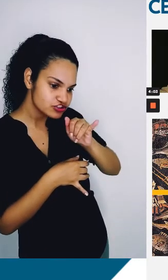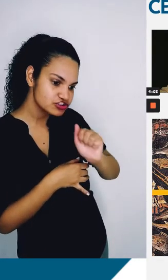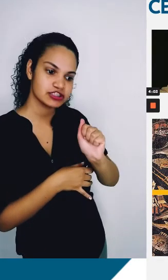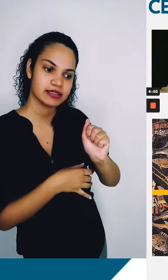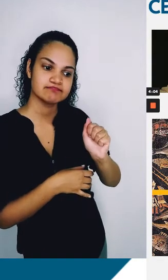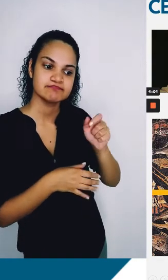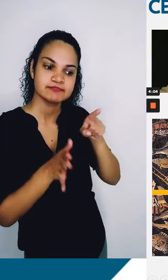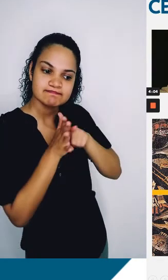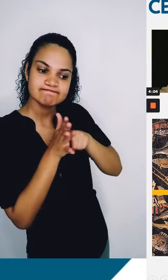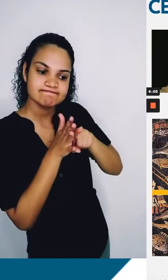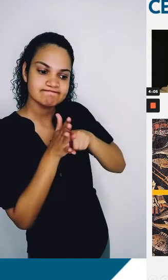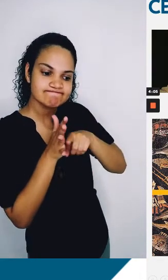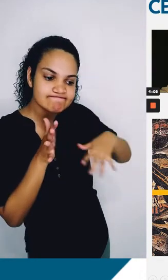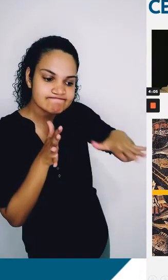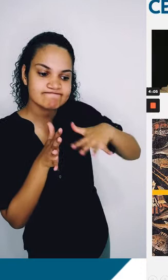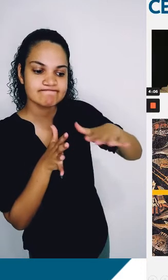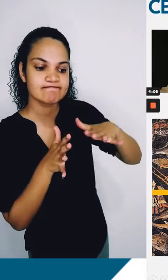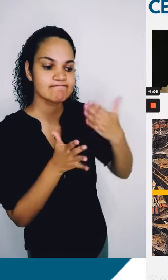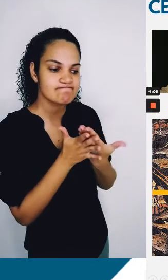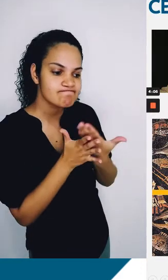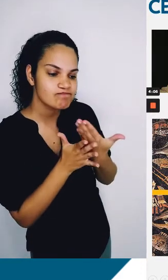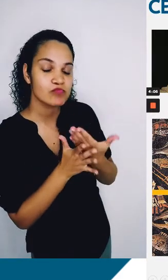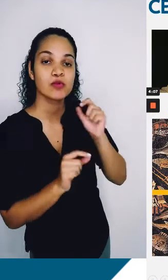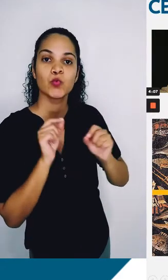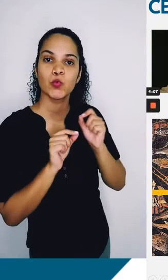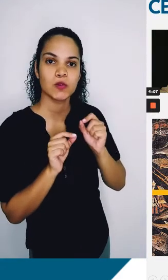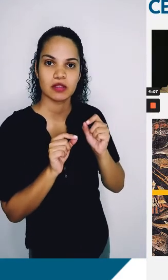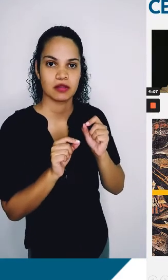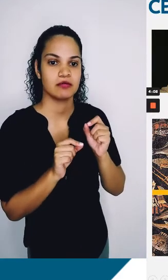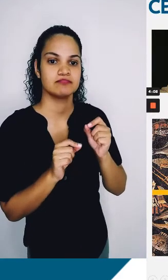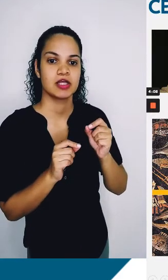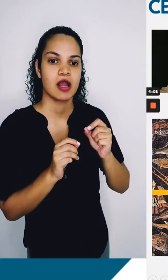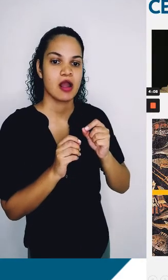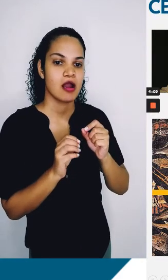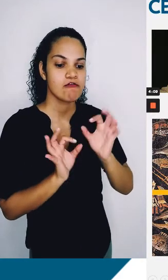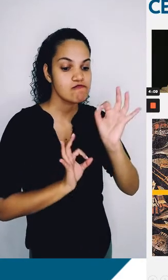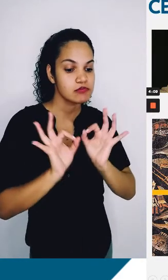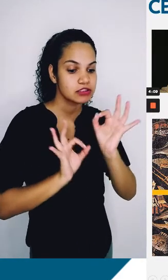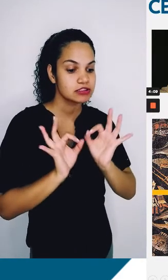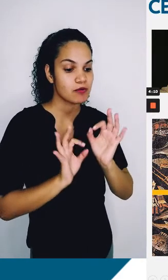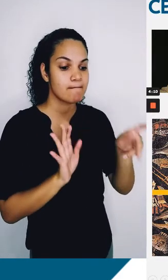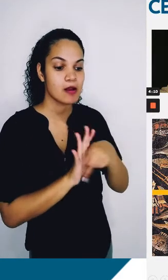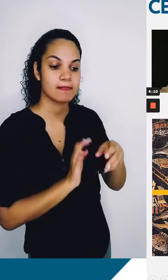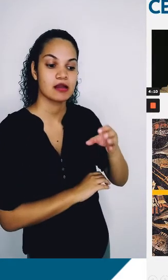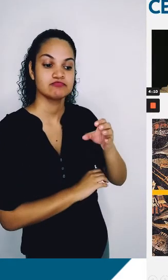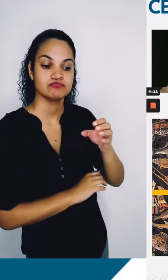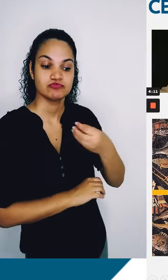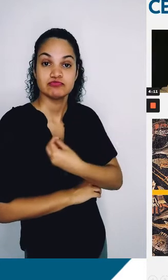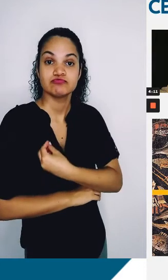ecologia está mais preocupada de estudar a partir do nível de organização dos